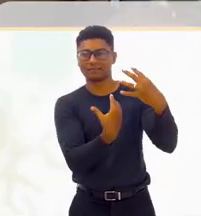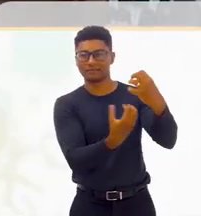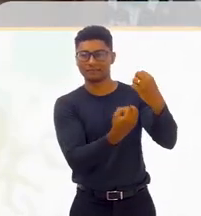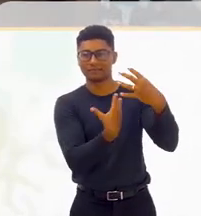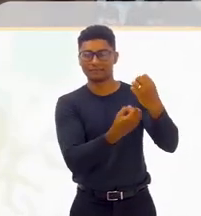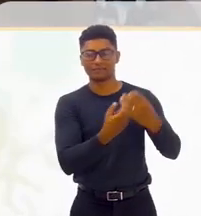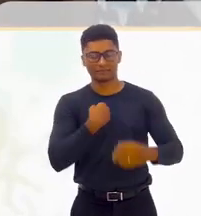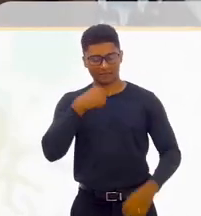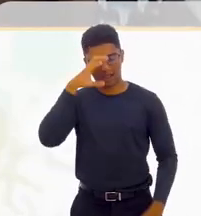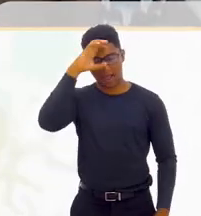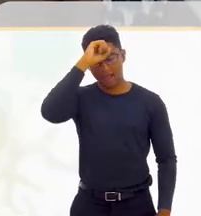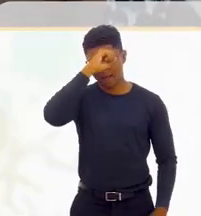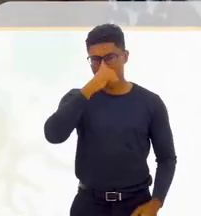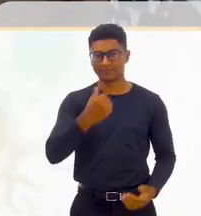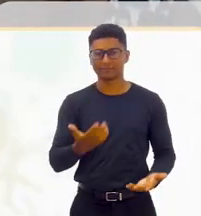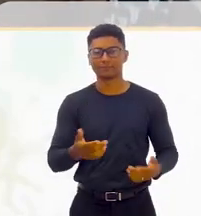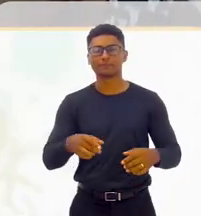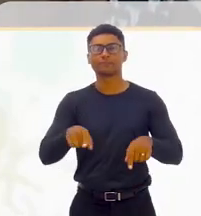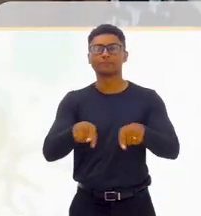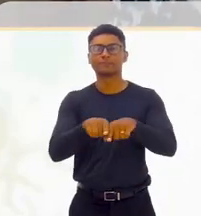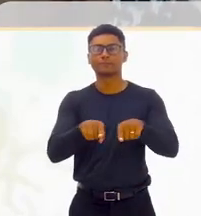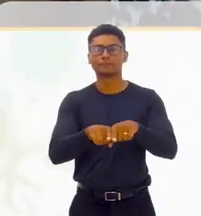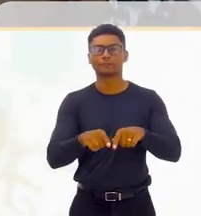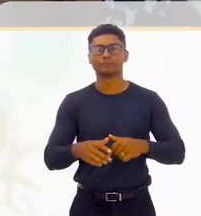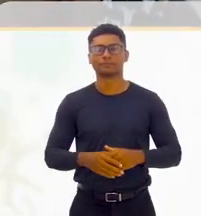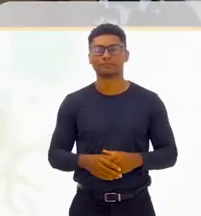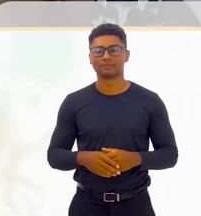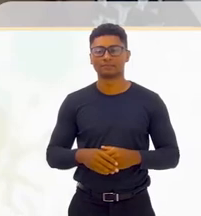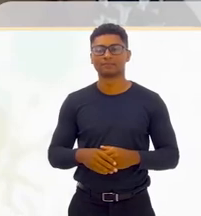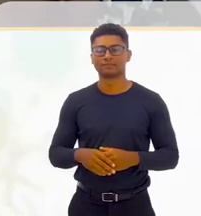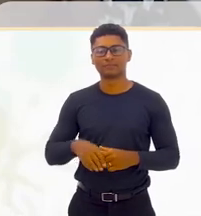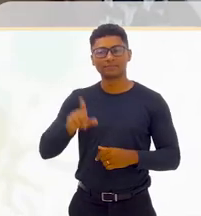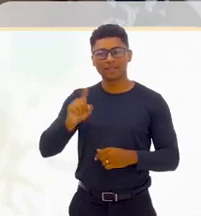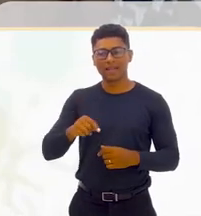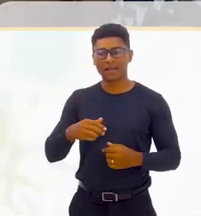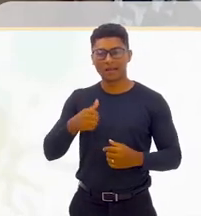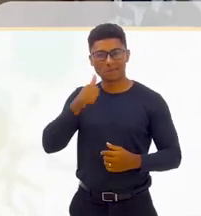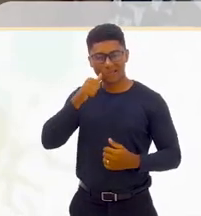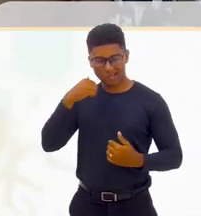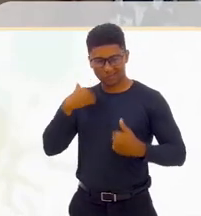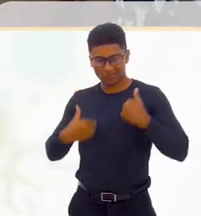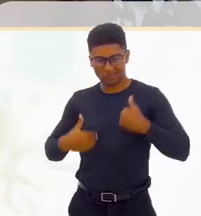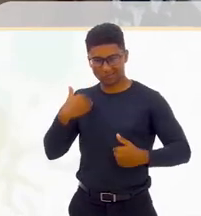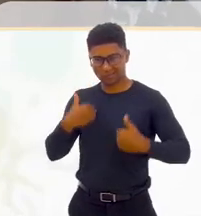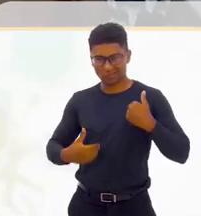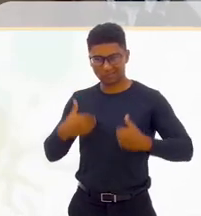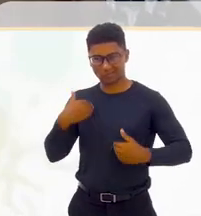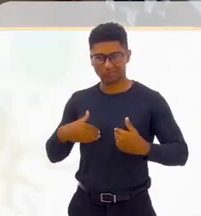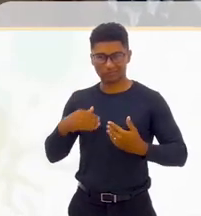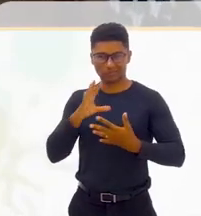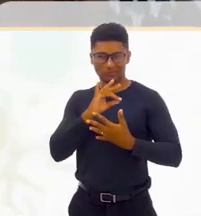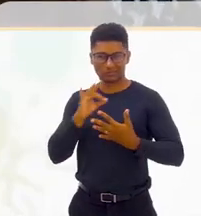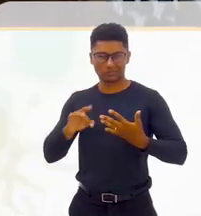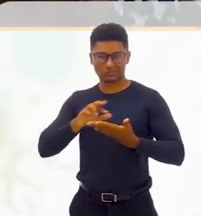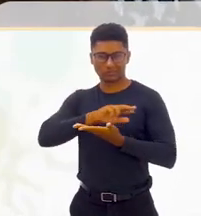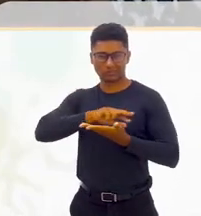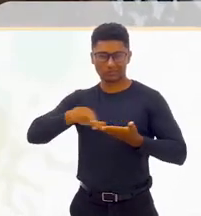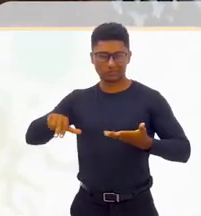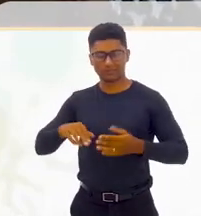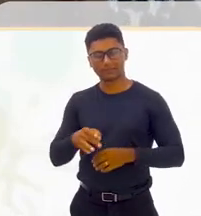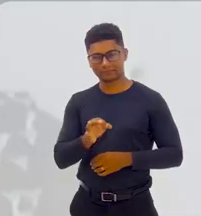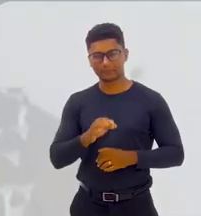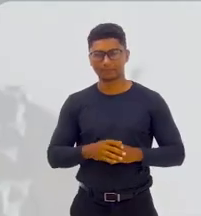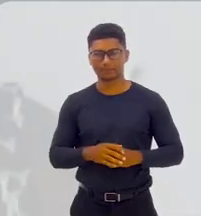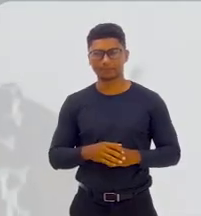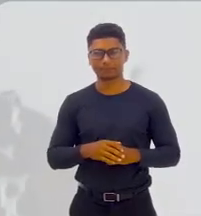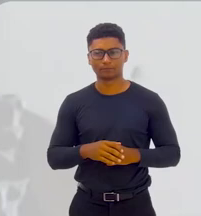você, quando você aprende, você nunca mais esquece, né? E tive a Essas professora coisas do feminino, né? feminino, o sagrado é feminino, né? O